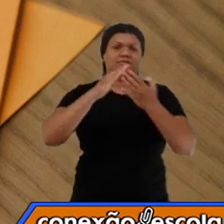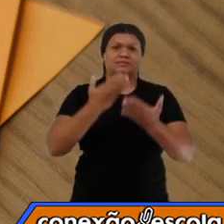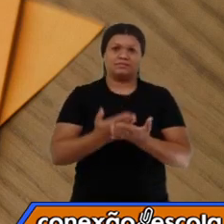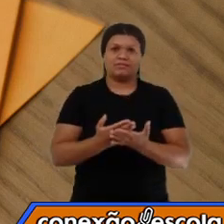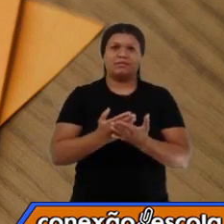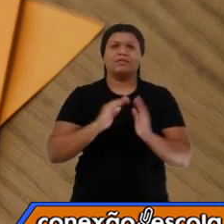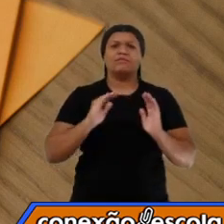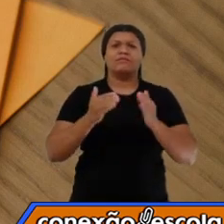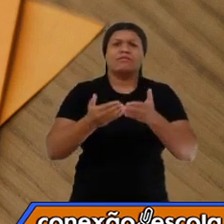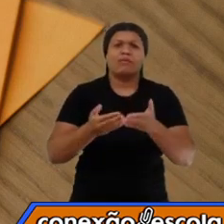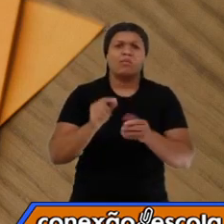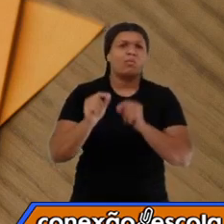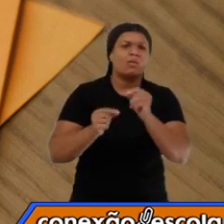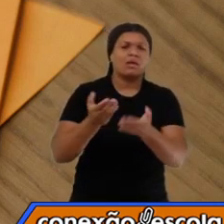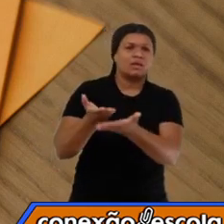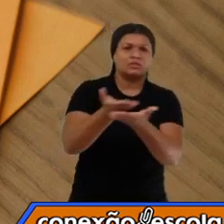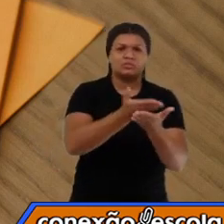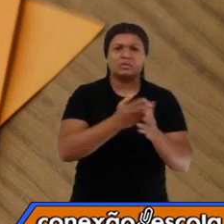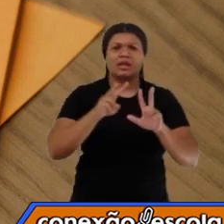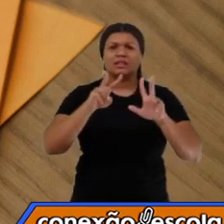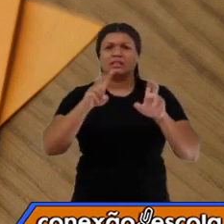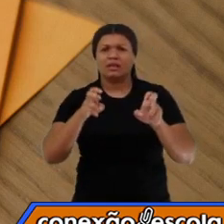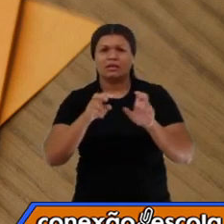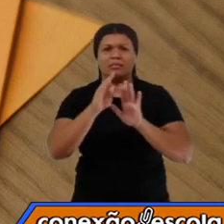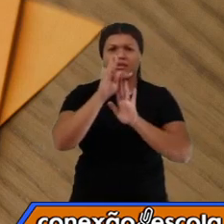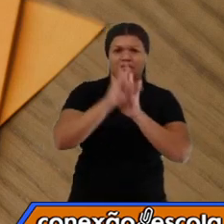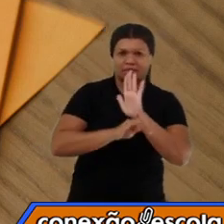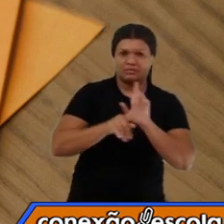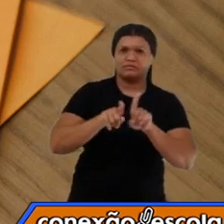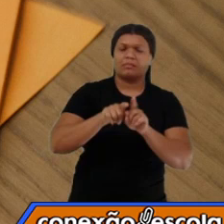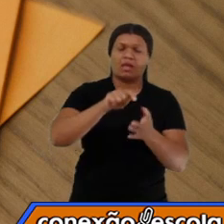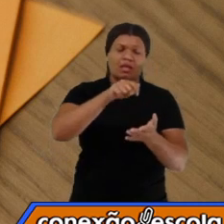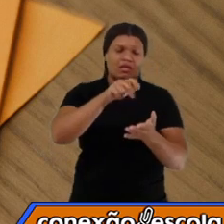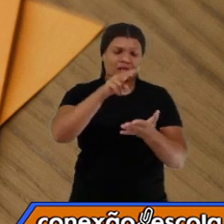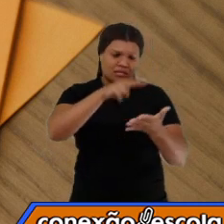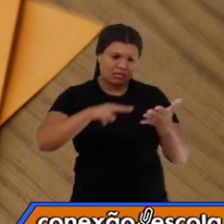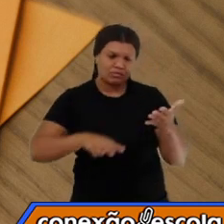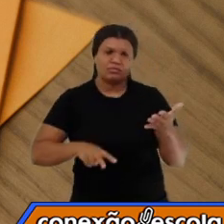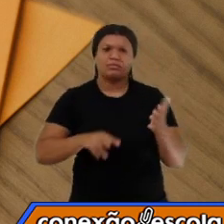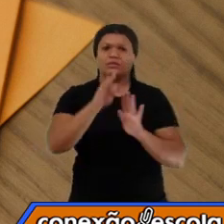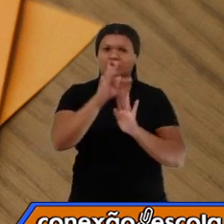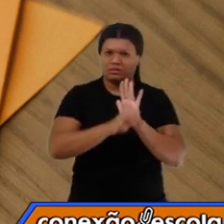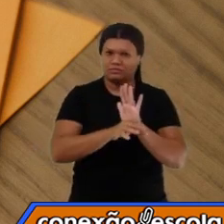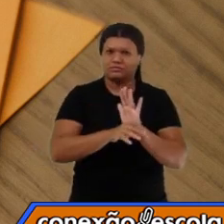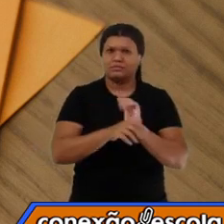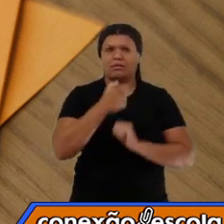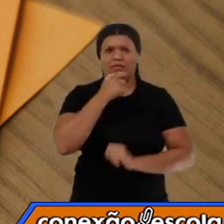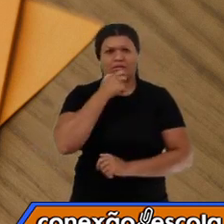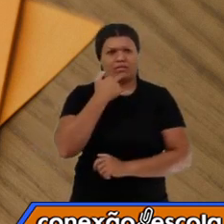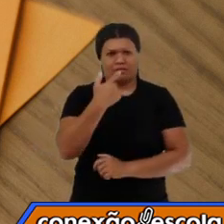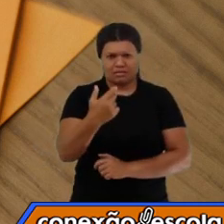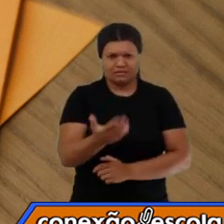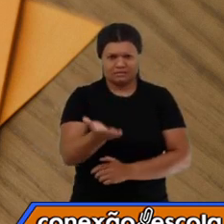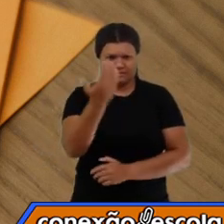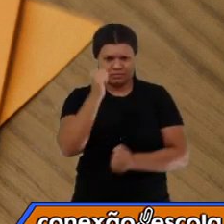para estudar mais um pouquinho sobre texto e leitura de texto em língua inglesa. Vamos lá?